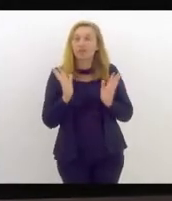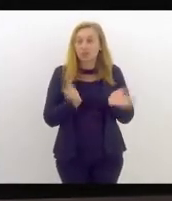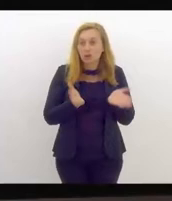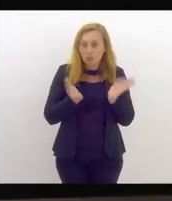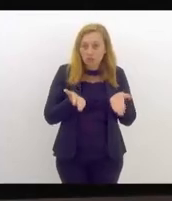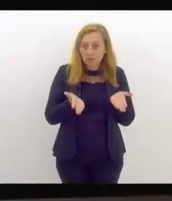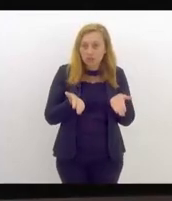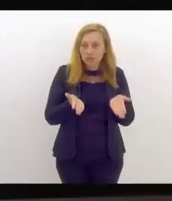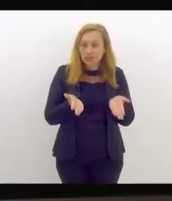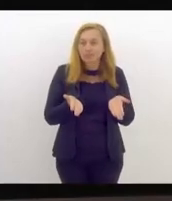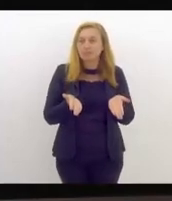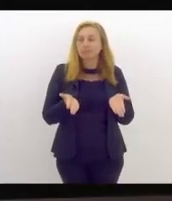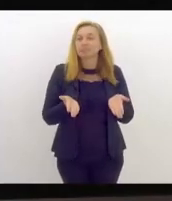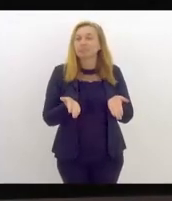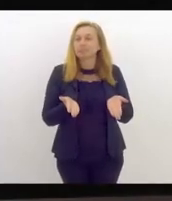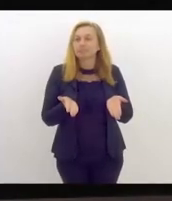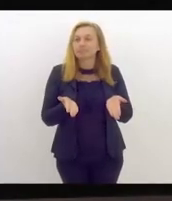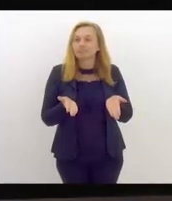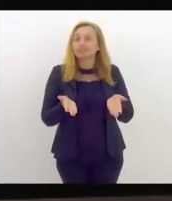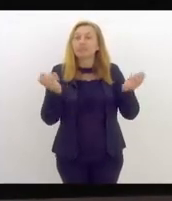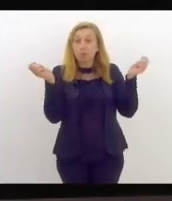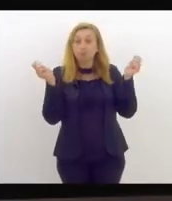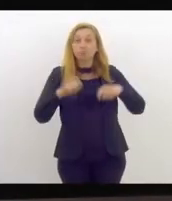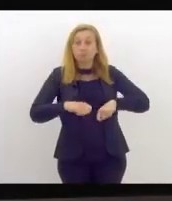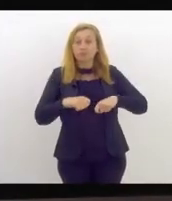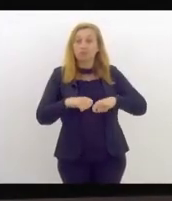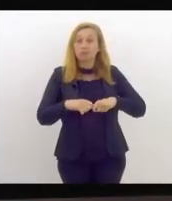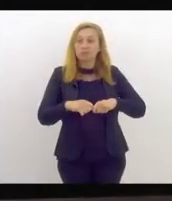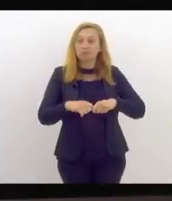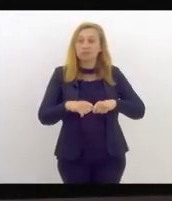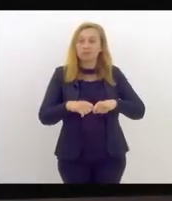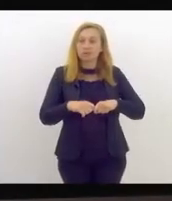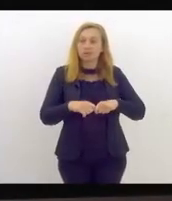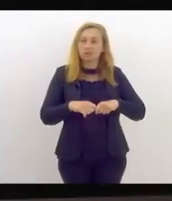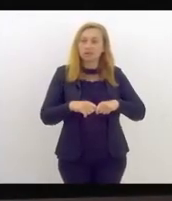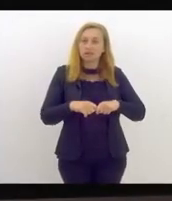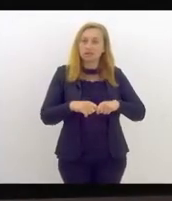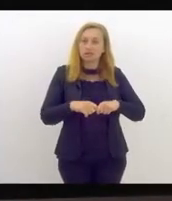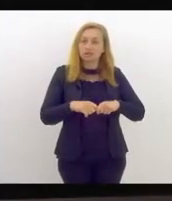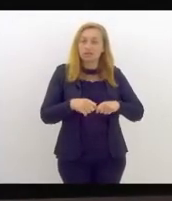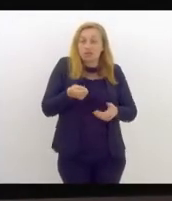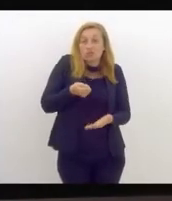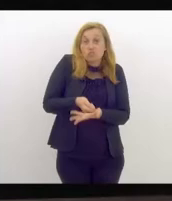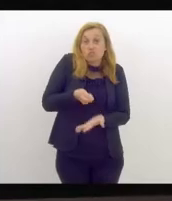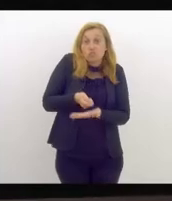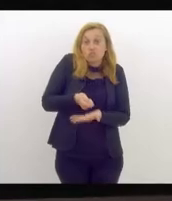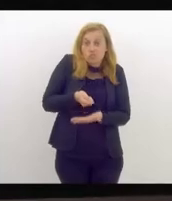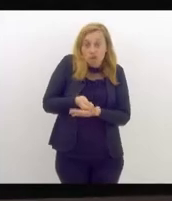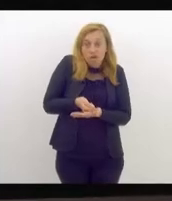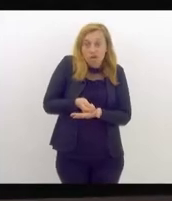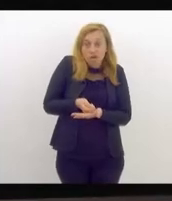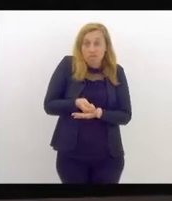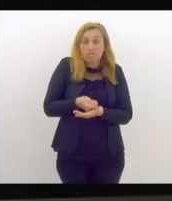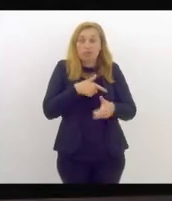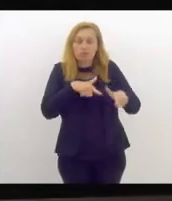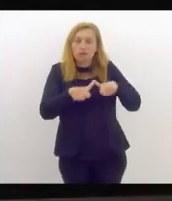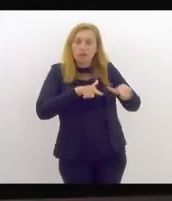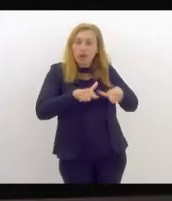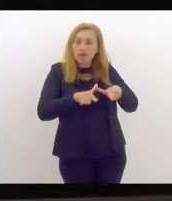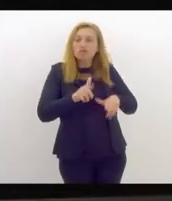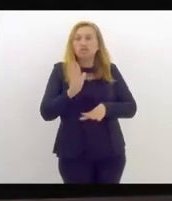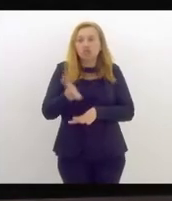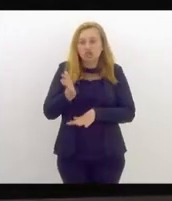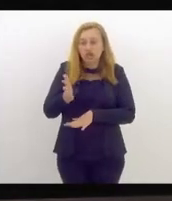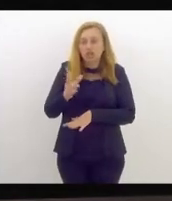né a possibilidade de abastecer a população de cobrar por esse serviço já estão